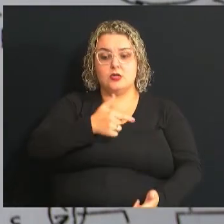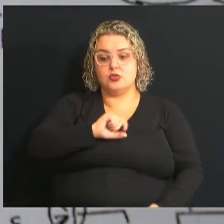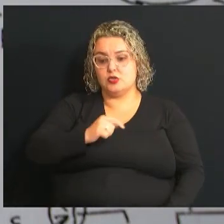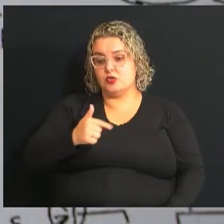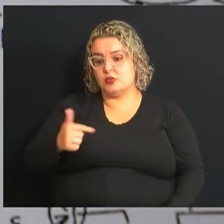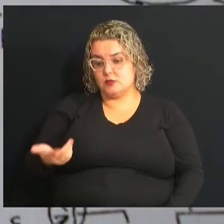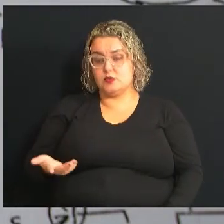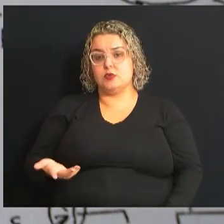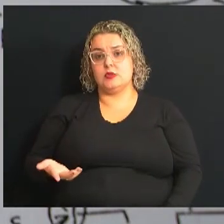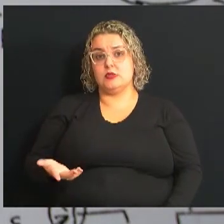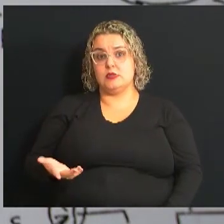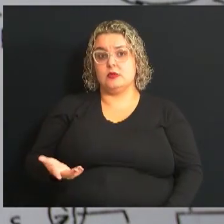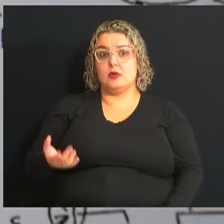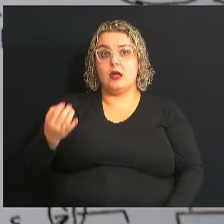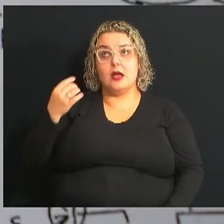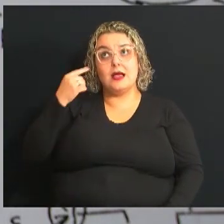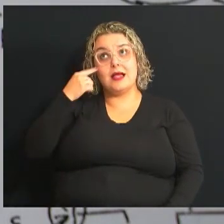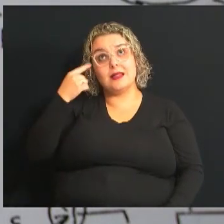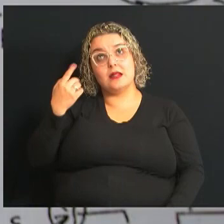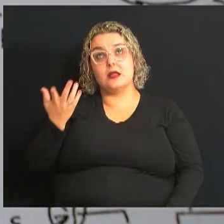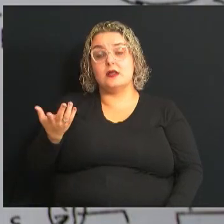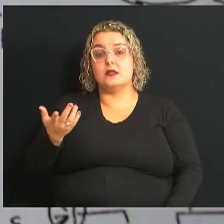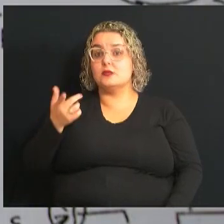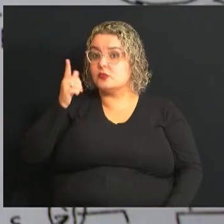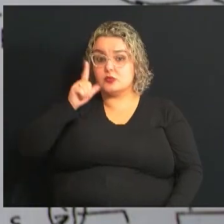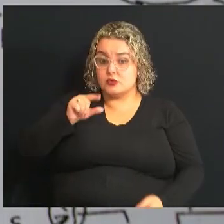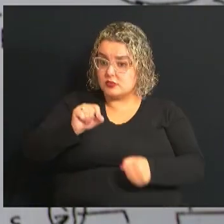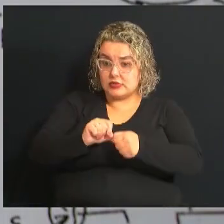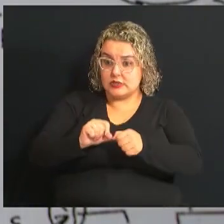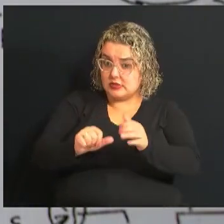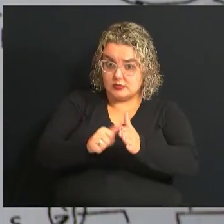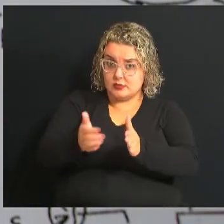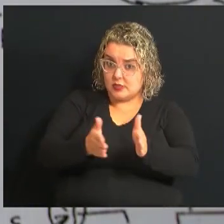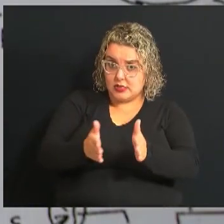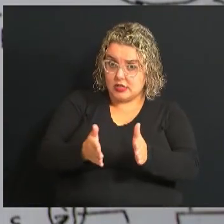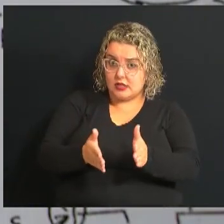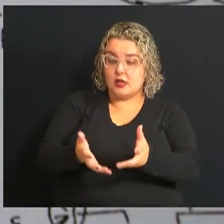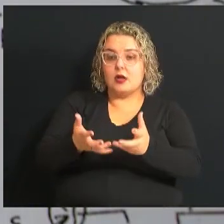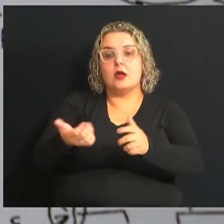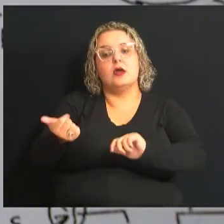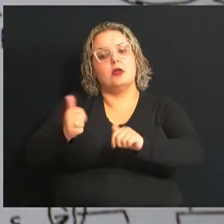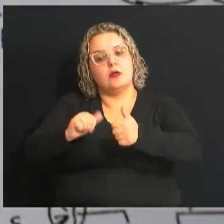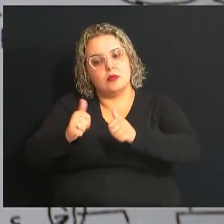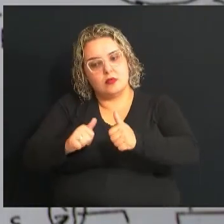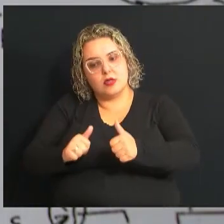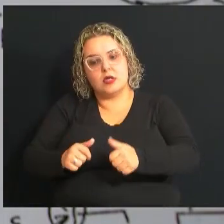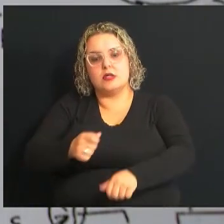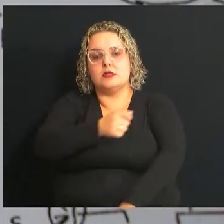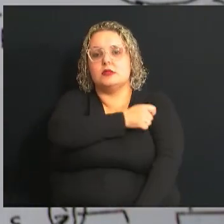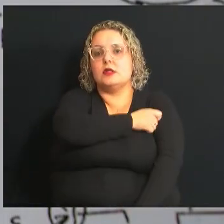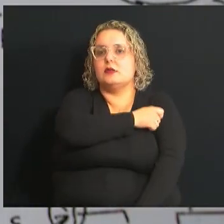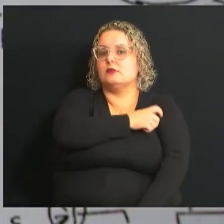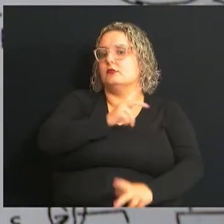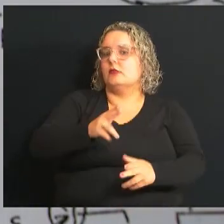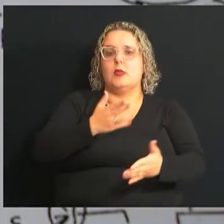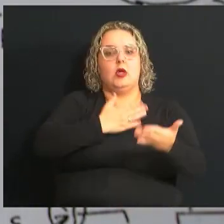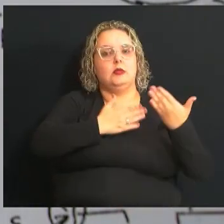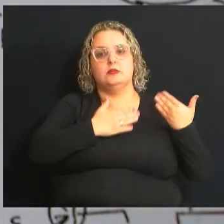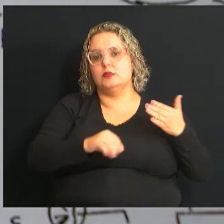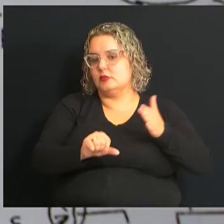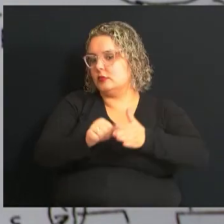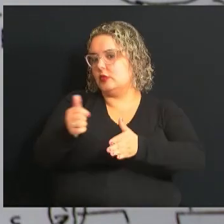é, se eu não conseguir fazer naquele primeiro momento, eu quero avaliar esse aluno da mesma forma que eu queria naquele primeiro